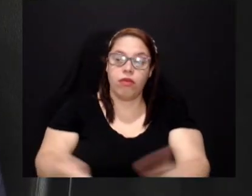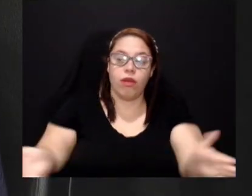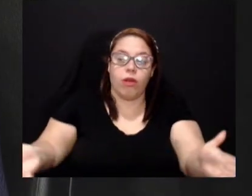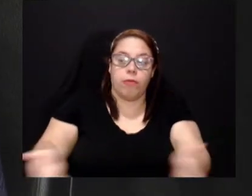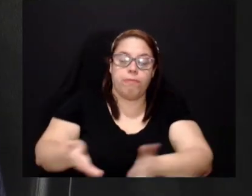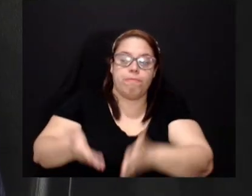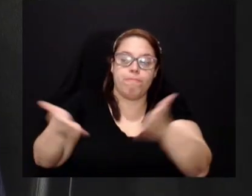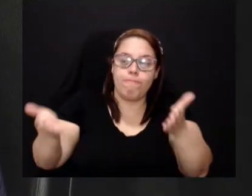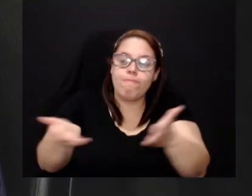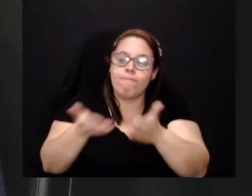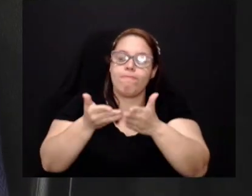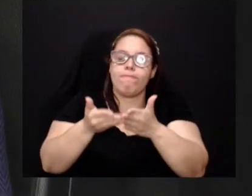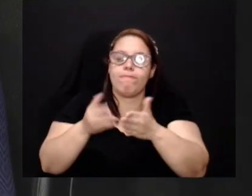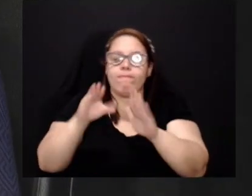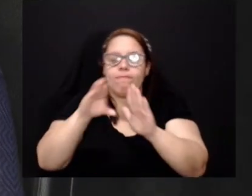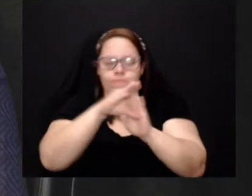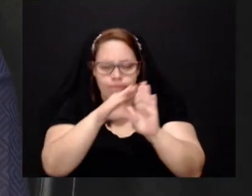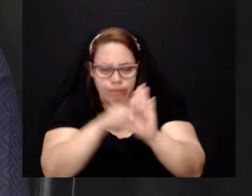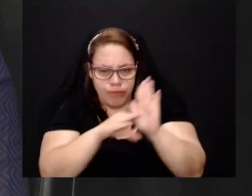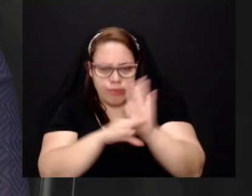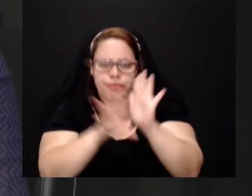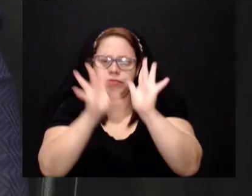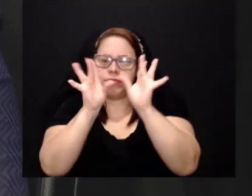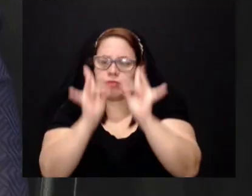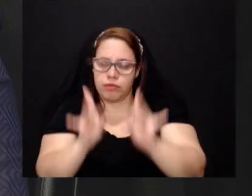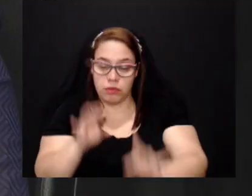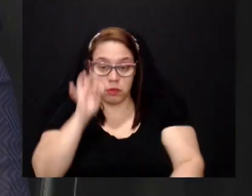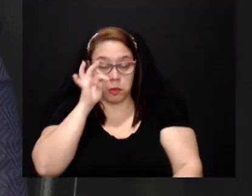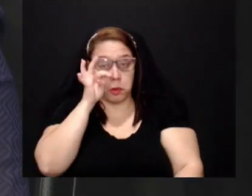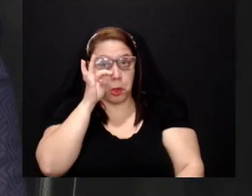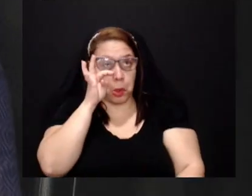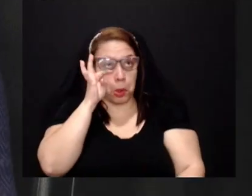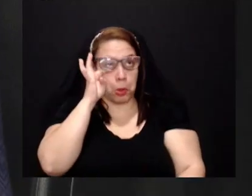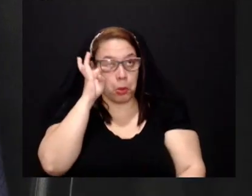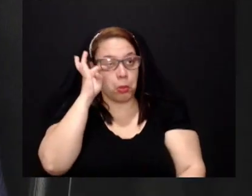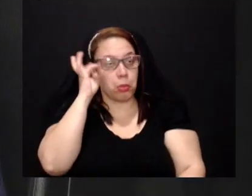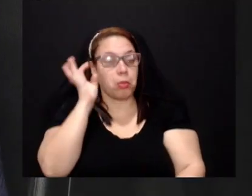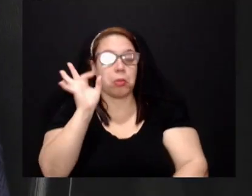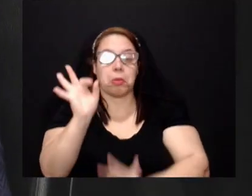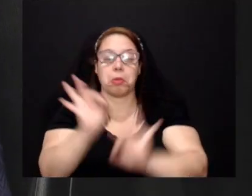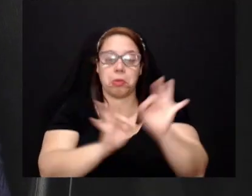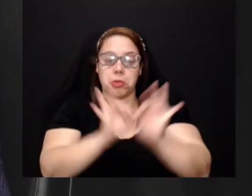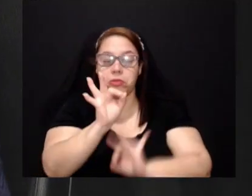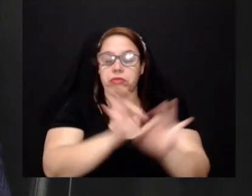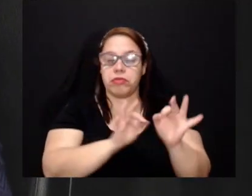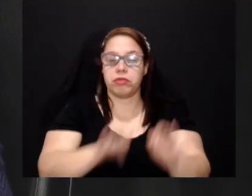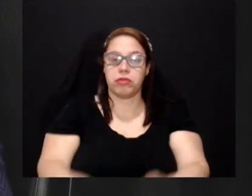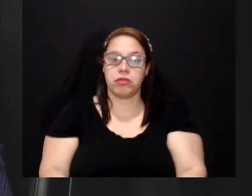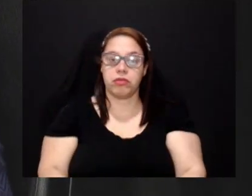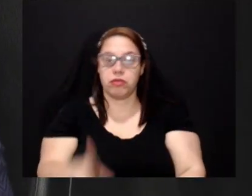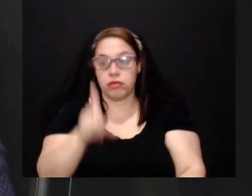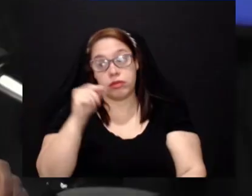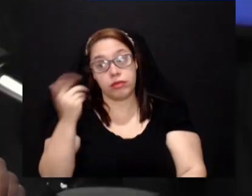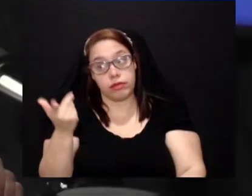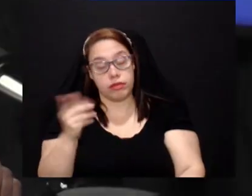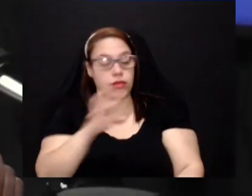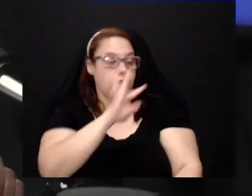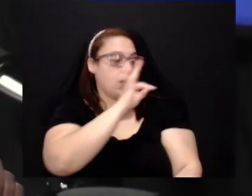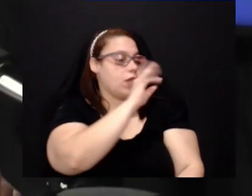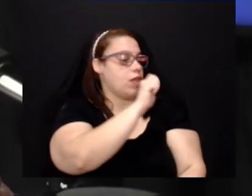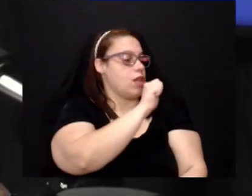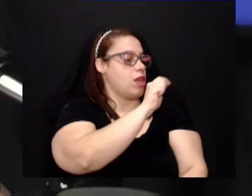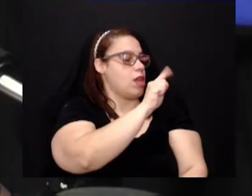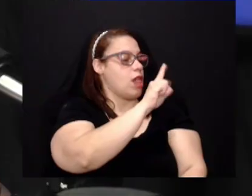desses programas que são específicos e que visam corrigir uma questão que é histórica. Thalita, você traz assim,